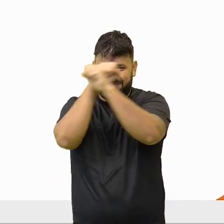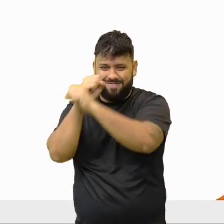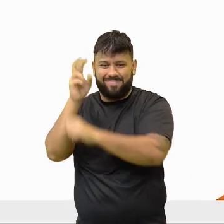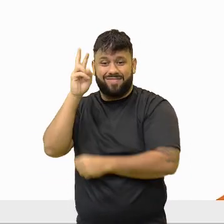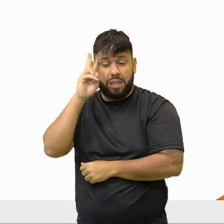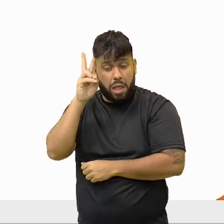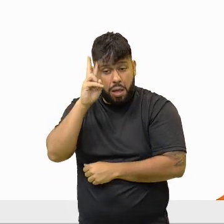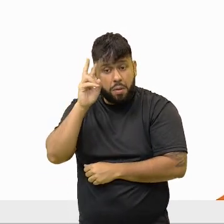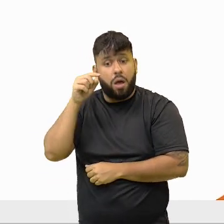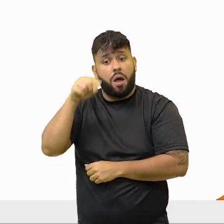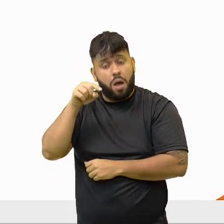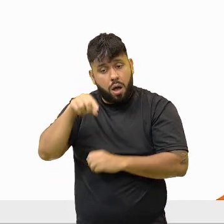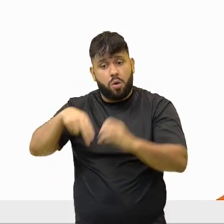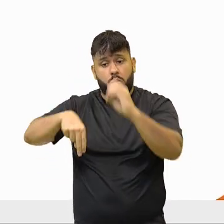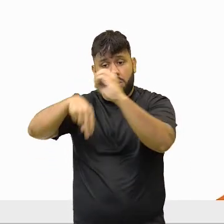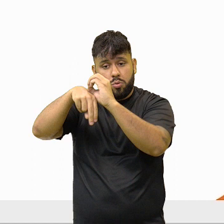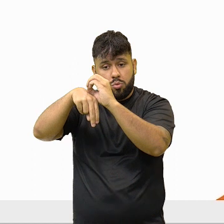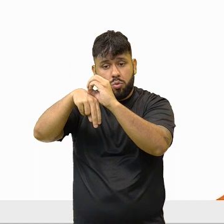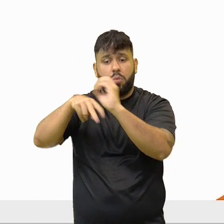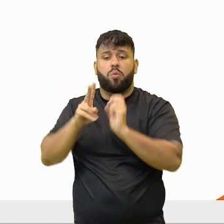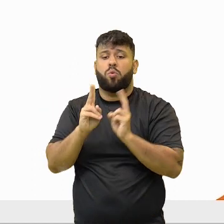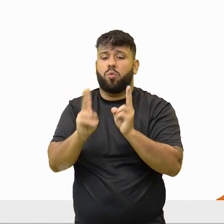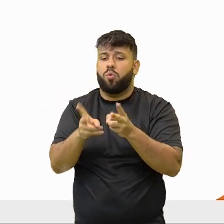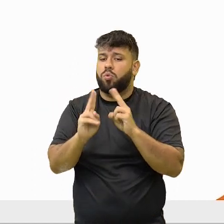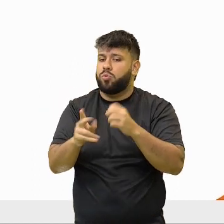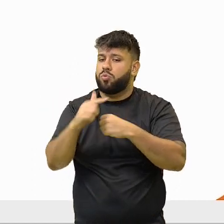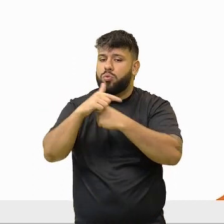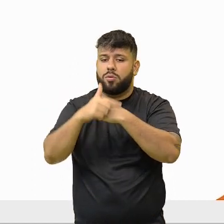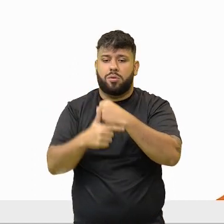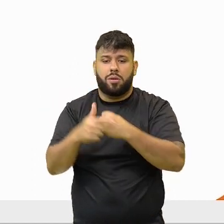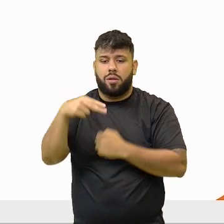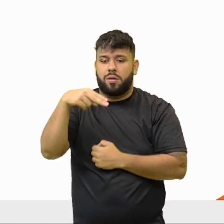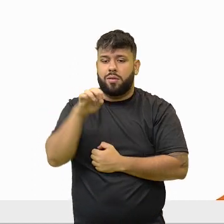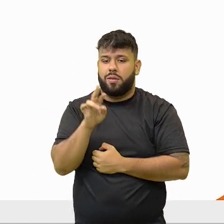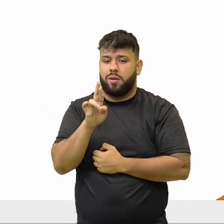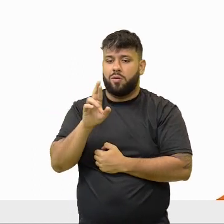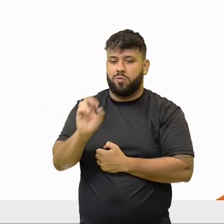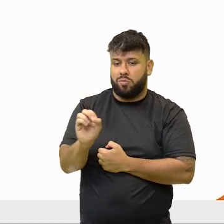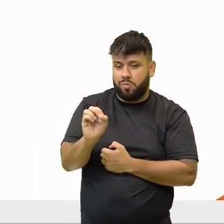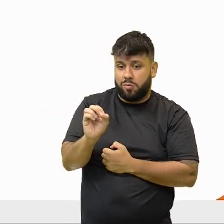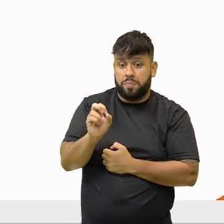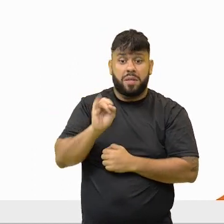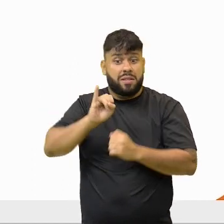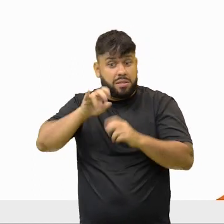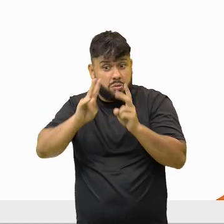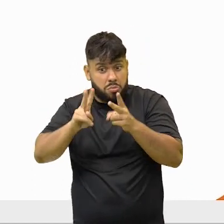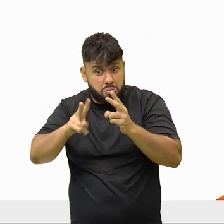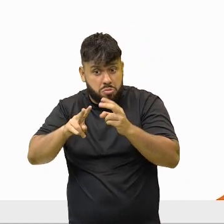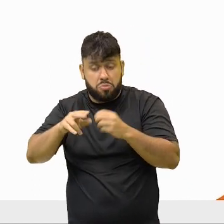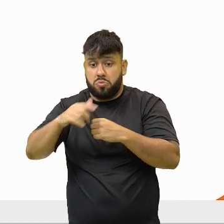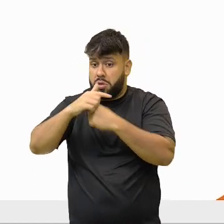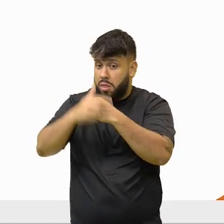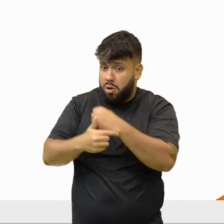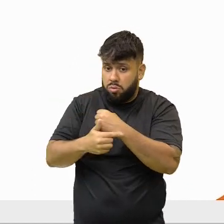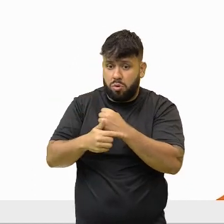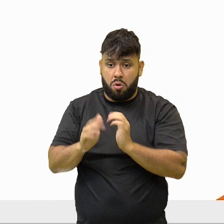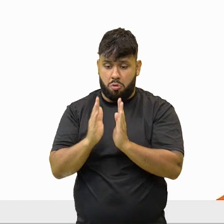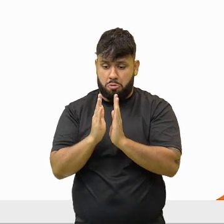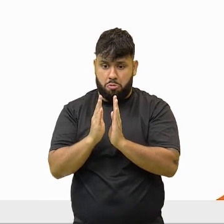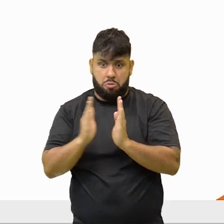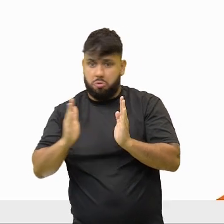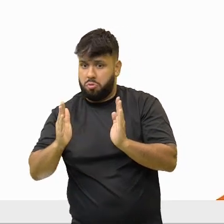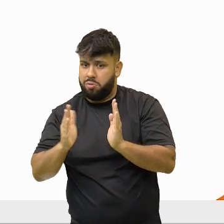zero, o eletroscópio continua neutro. E se o eletroscópio continua neutro, diga, as folhas vão se afastar?